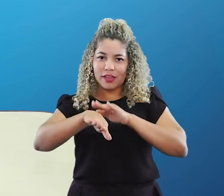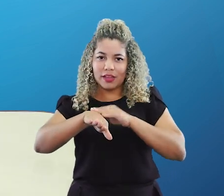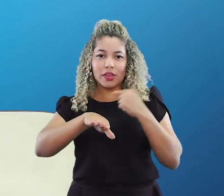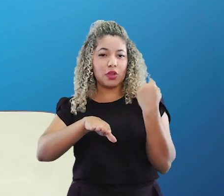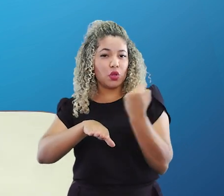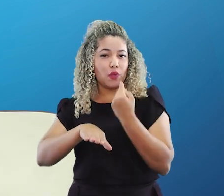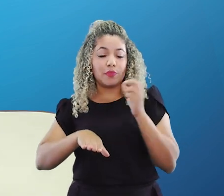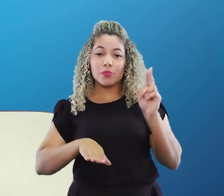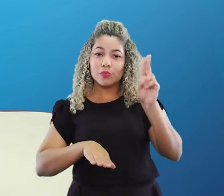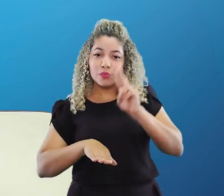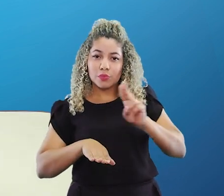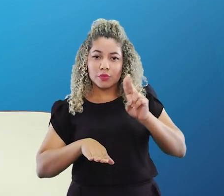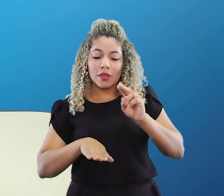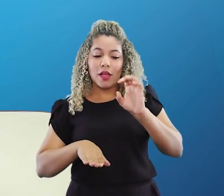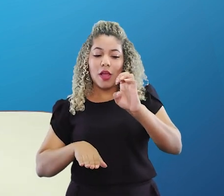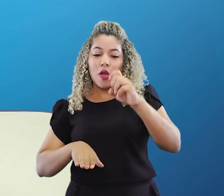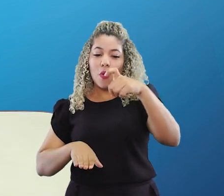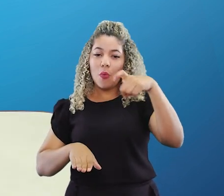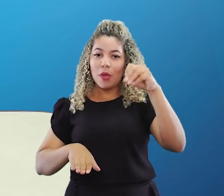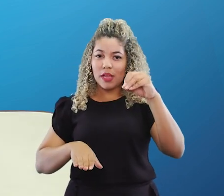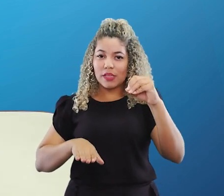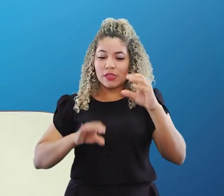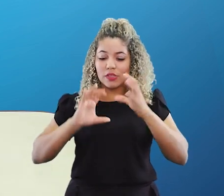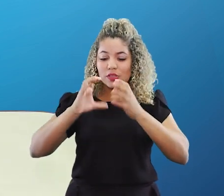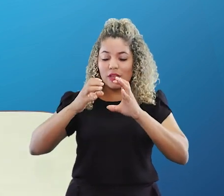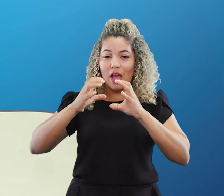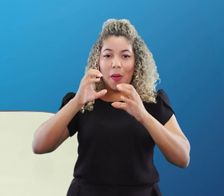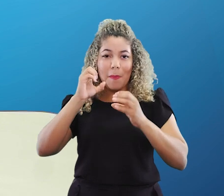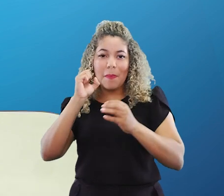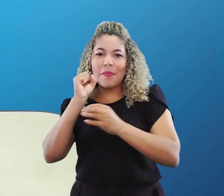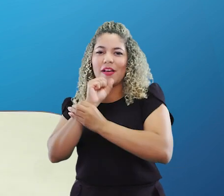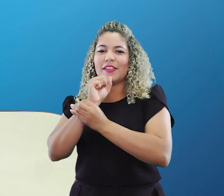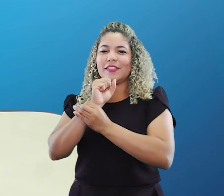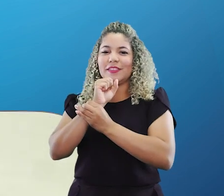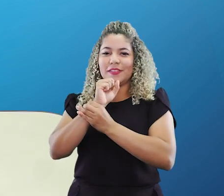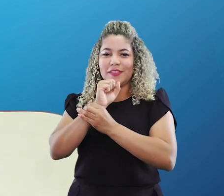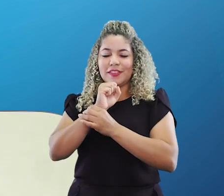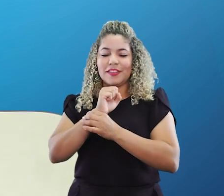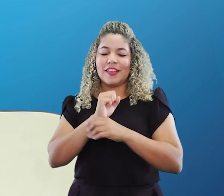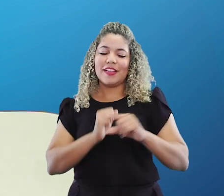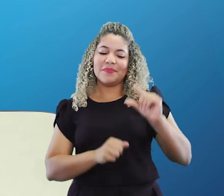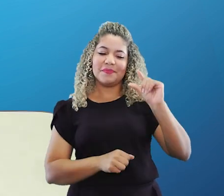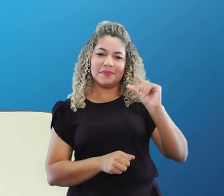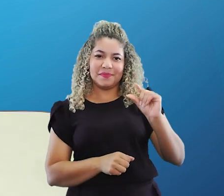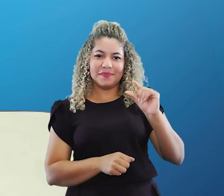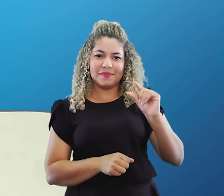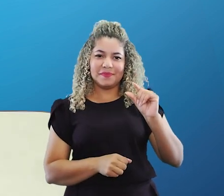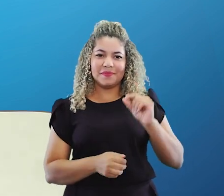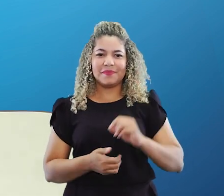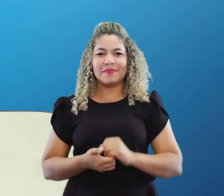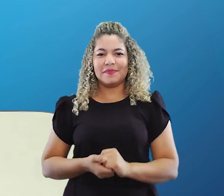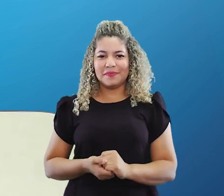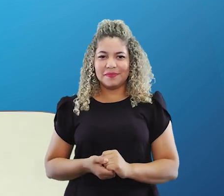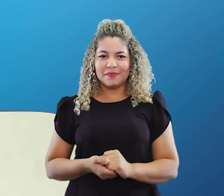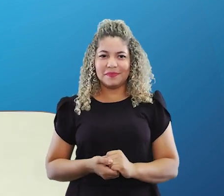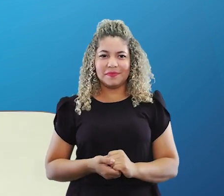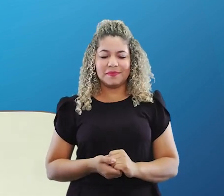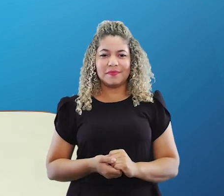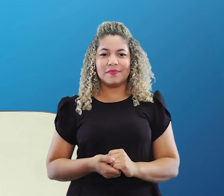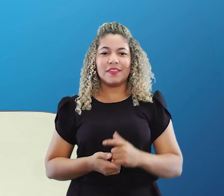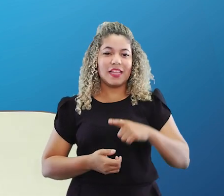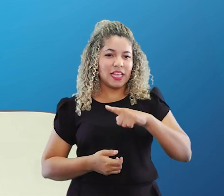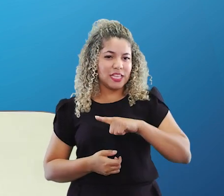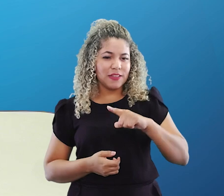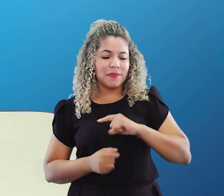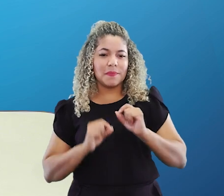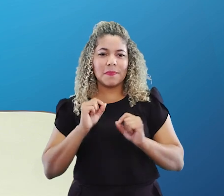traseira e nós vamos utilizar o eixo das rodas para segurar essa peça, para